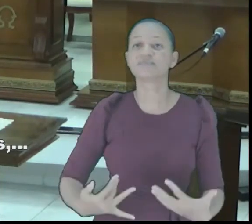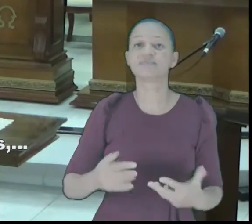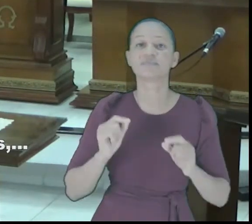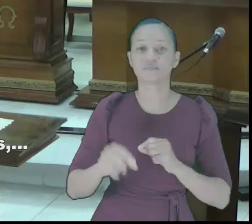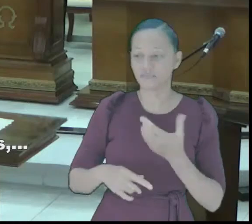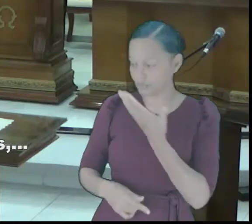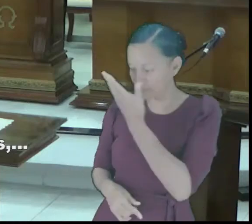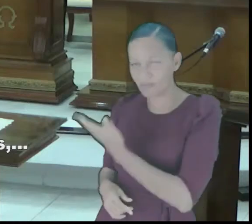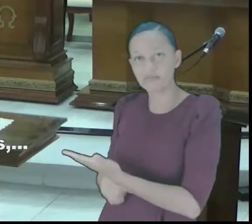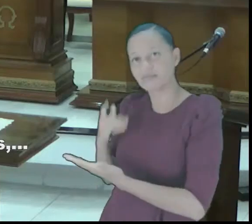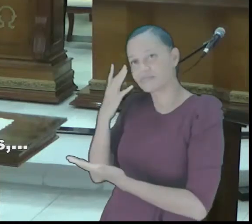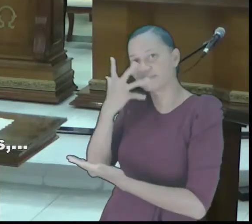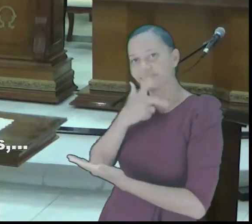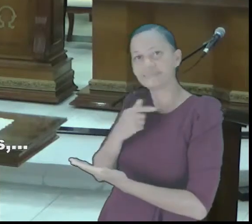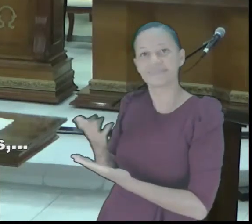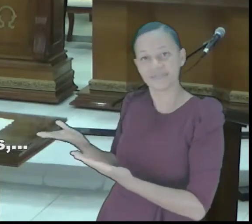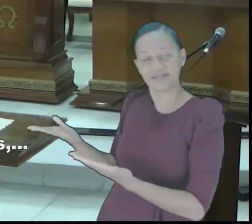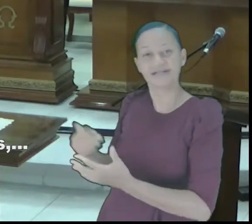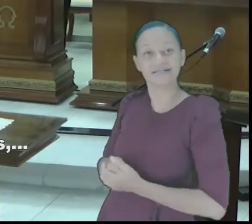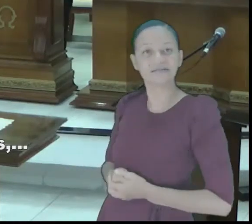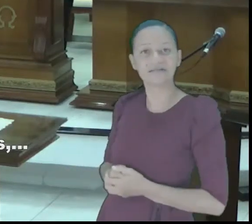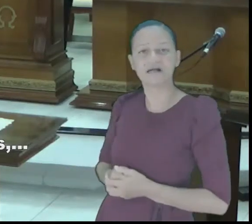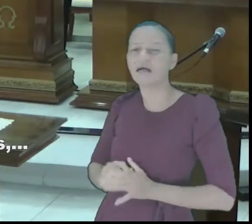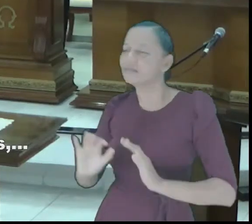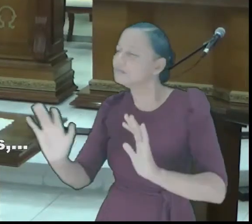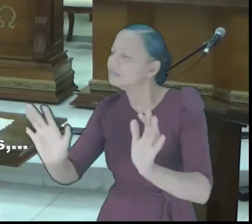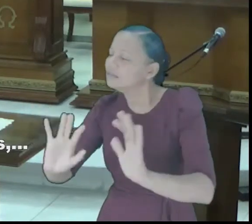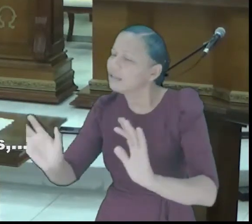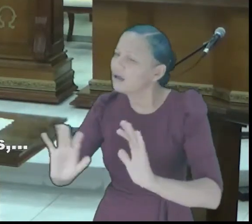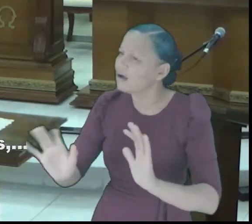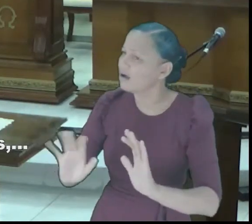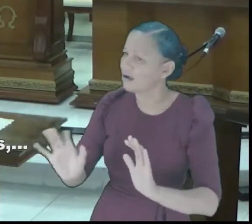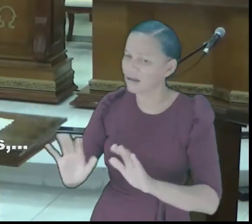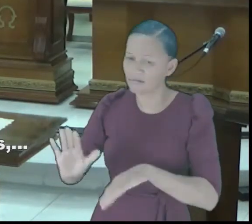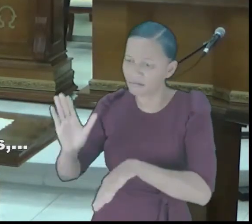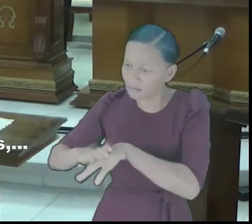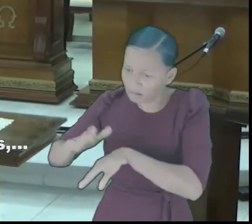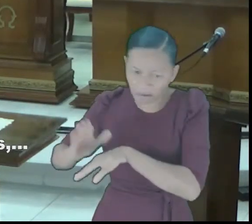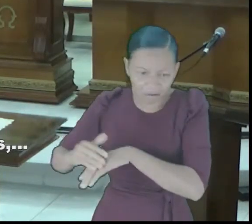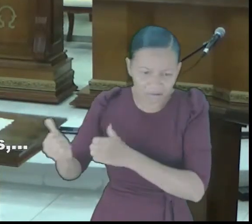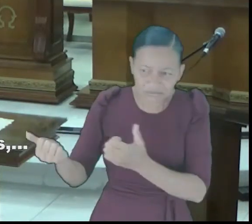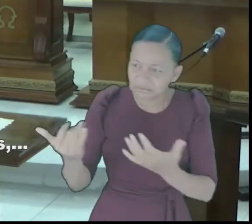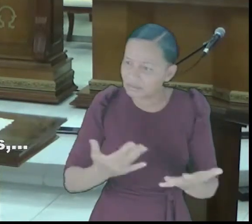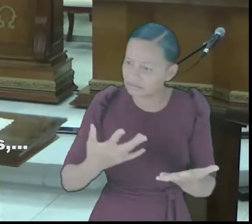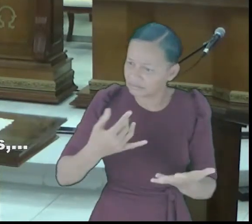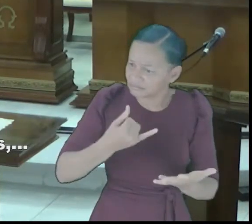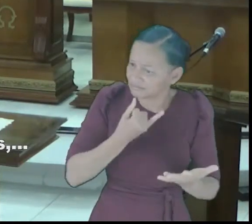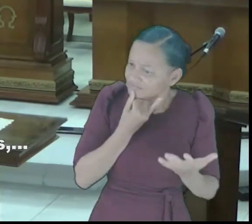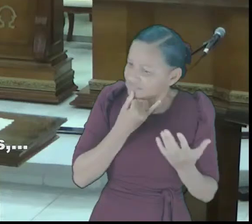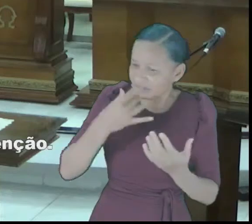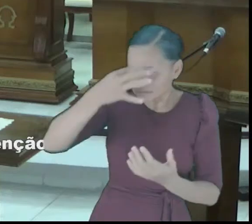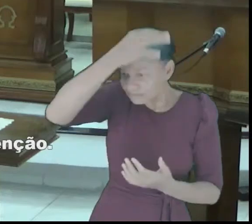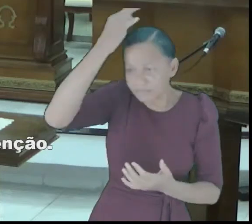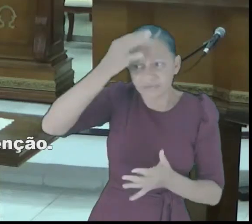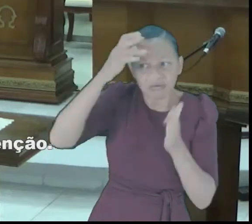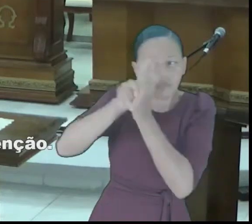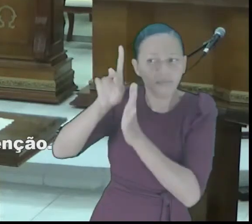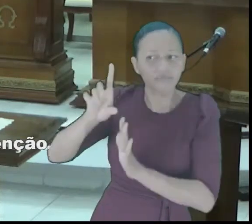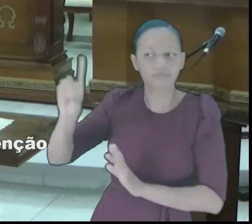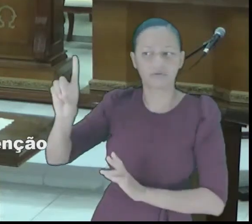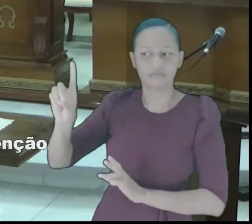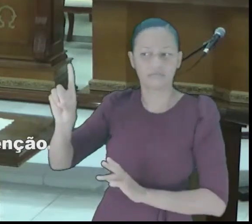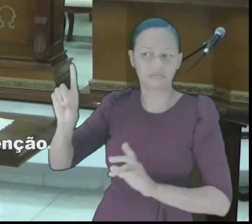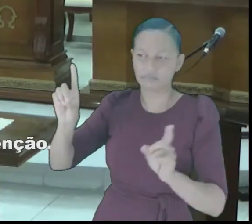Está na tela, está bonitinho aí na tela. E não entristeçais o Espírito Santo de Deus,